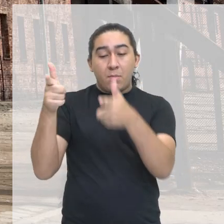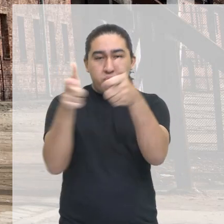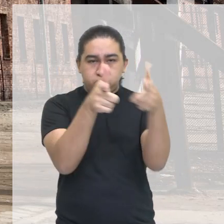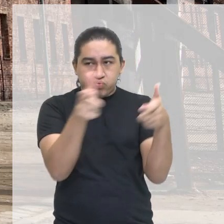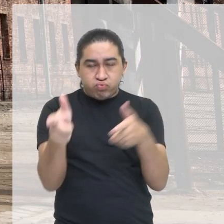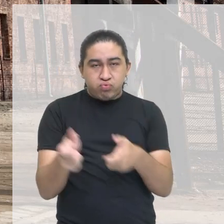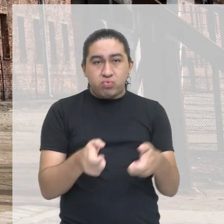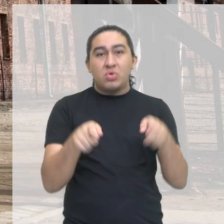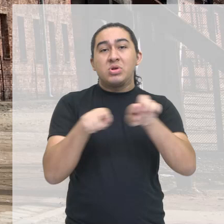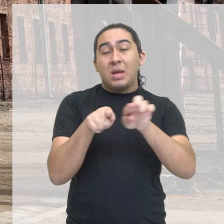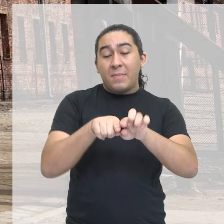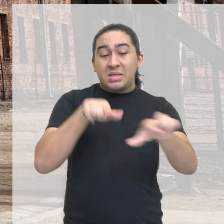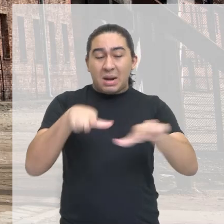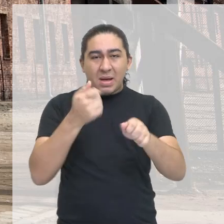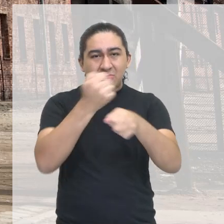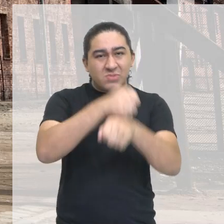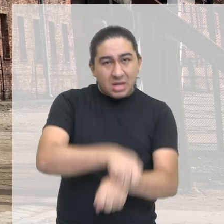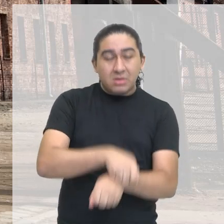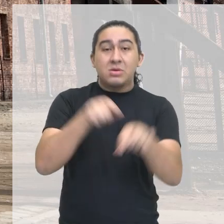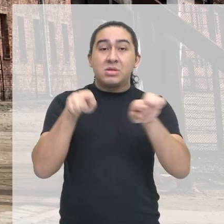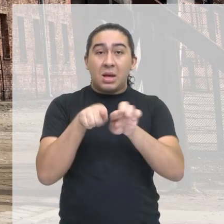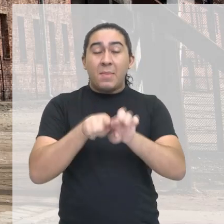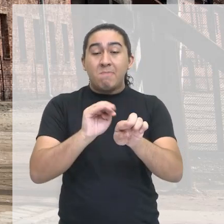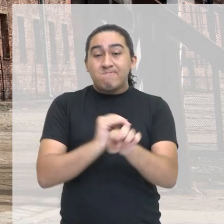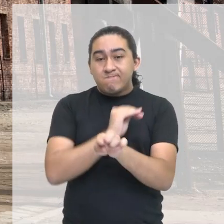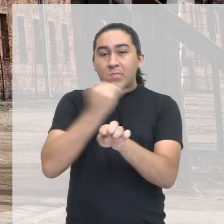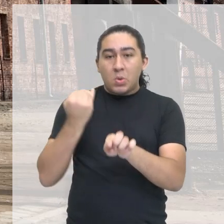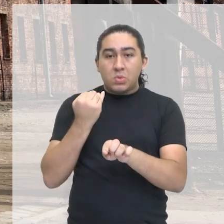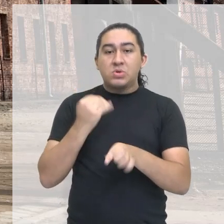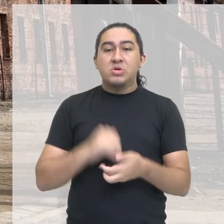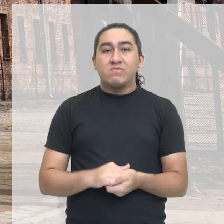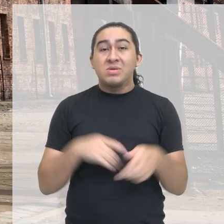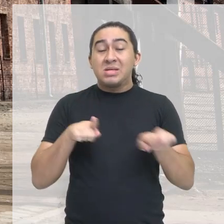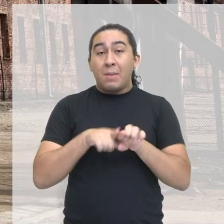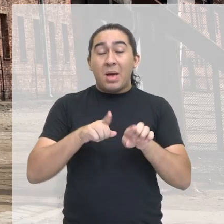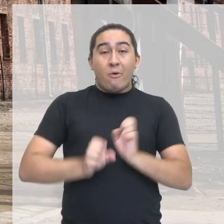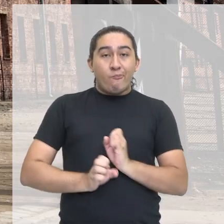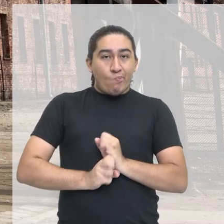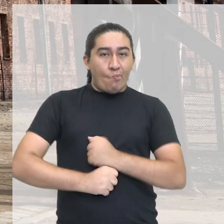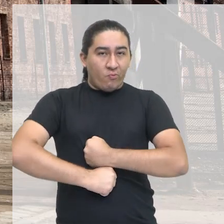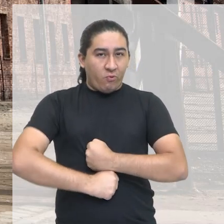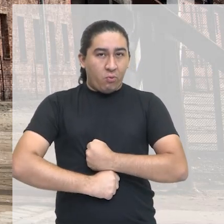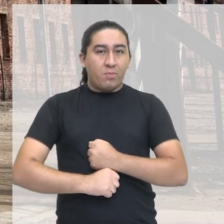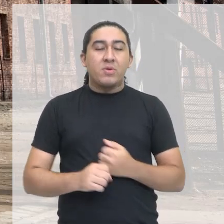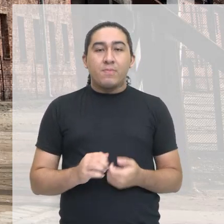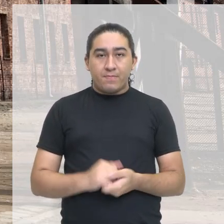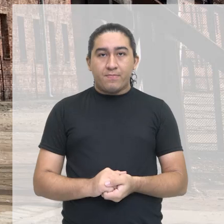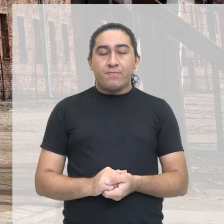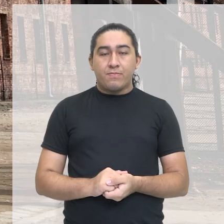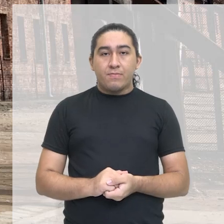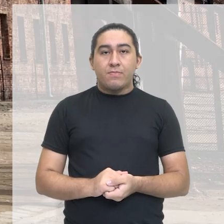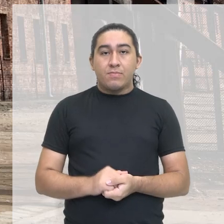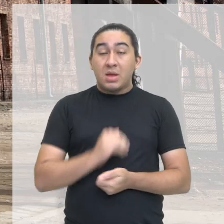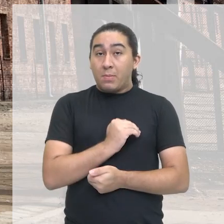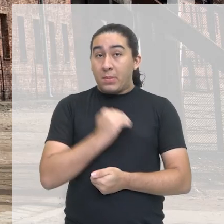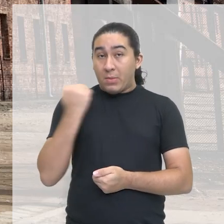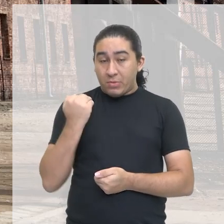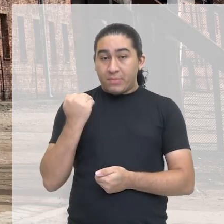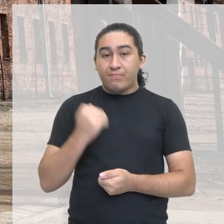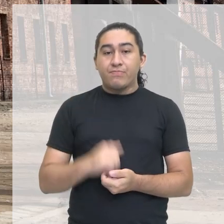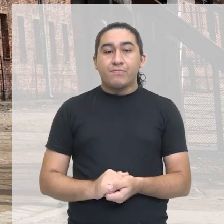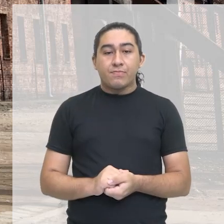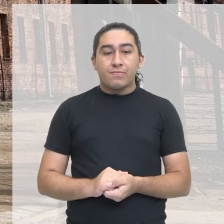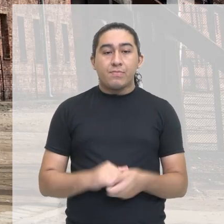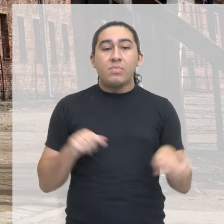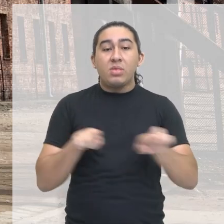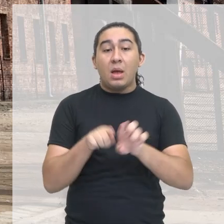fuzilamentos, trabalho forçado e até morte e inanição. Inanição é a morte causada pela fome,